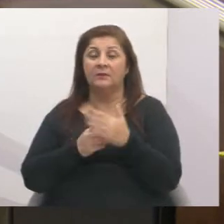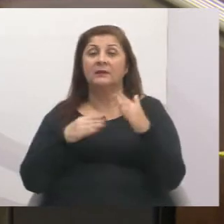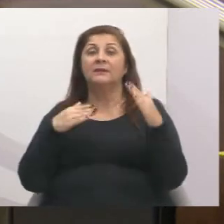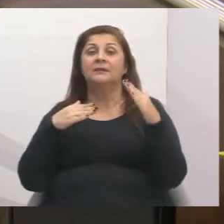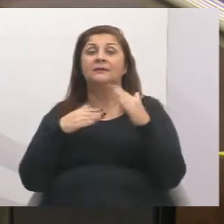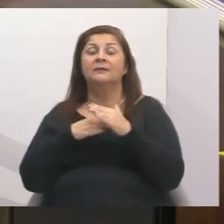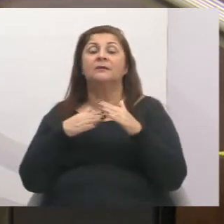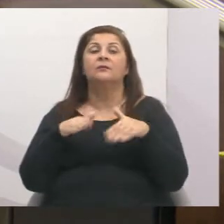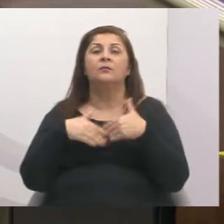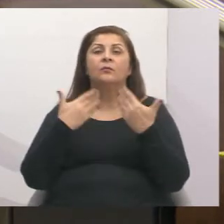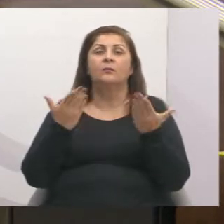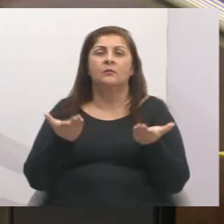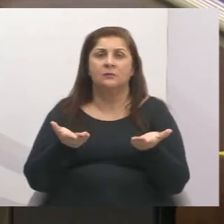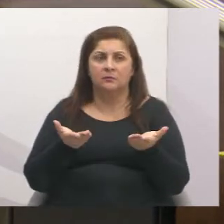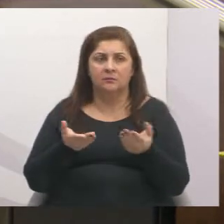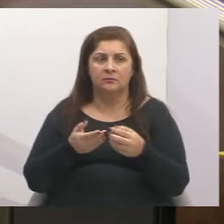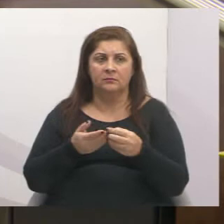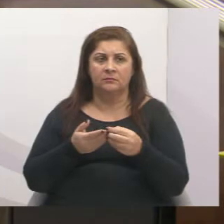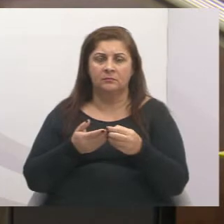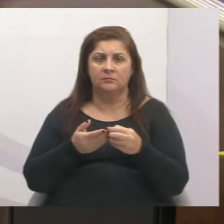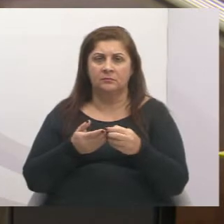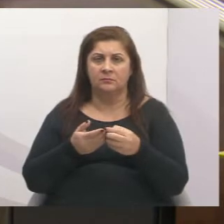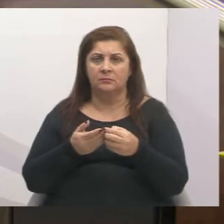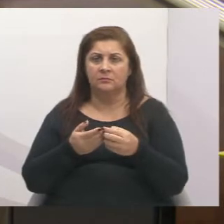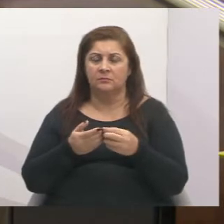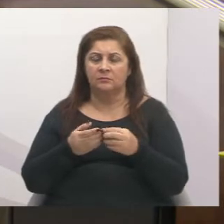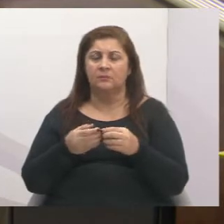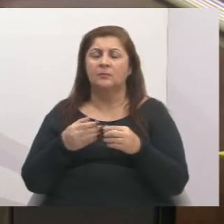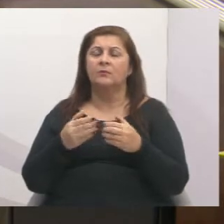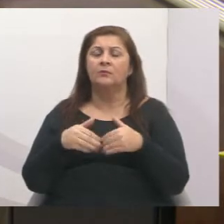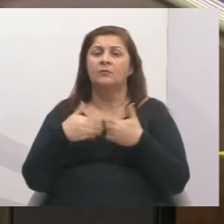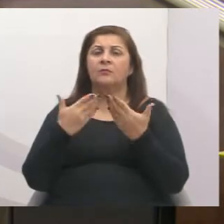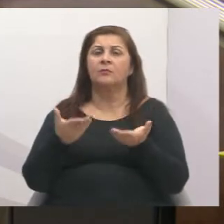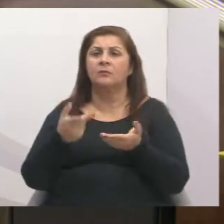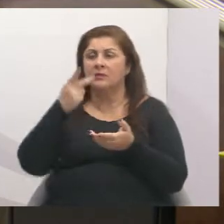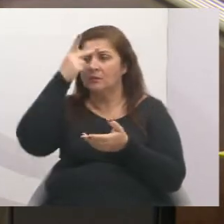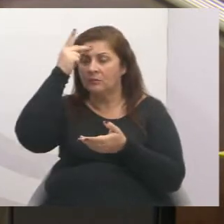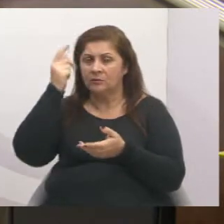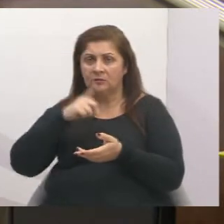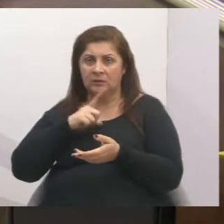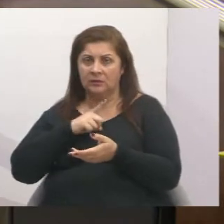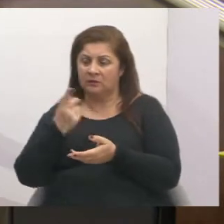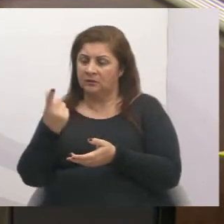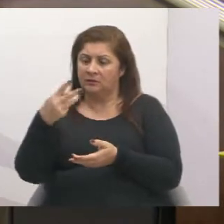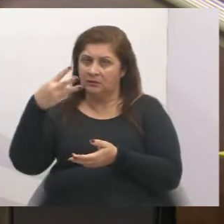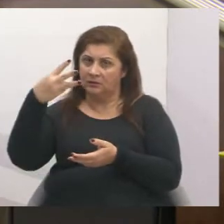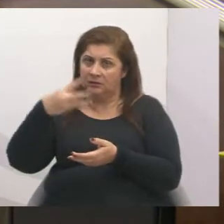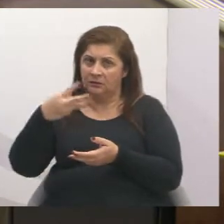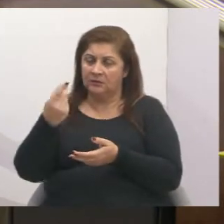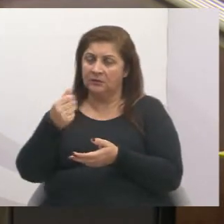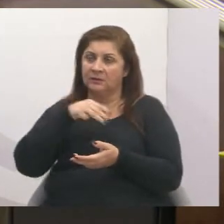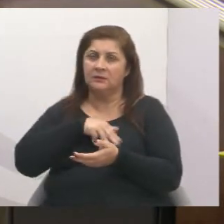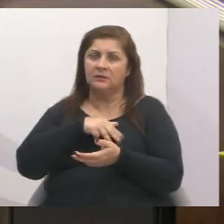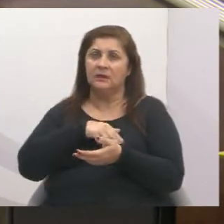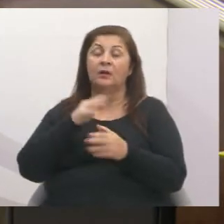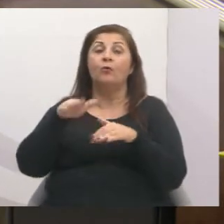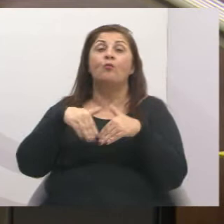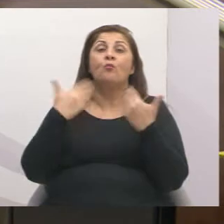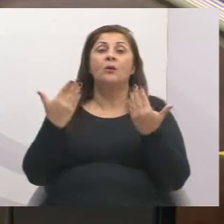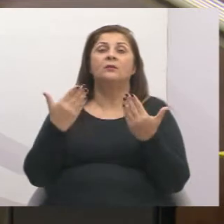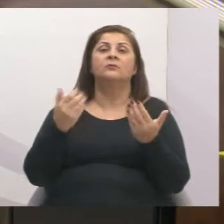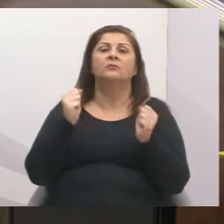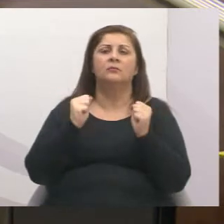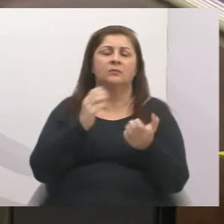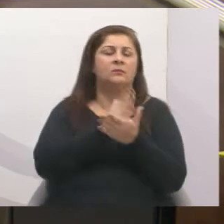essa contribuição, até 3 salários mínimos, vai contribuir mesmo para diminuir